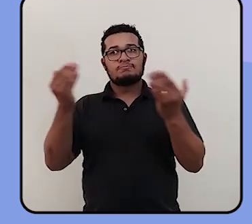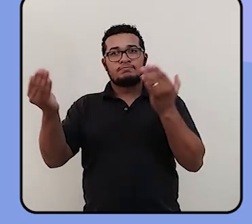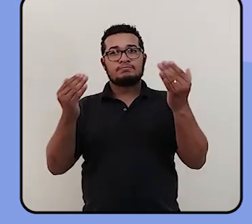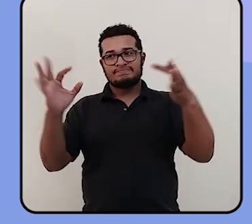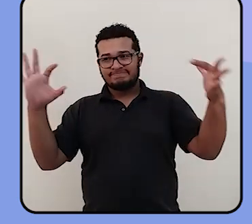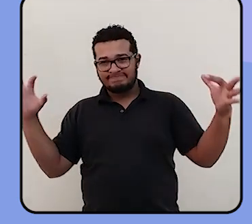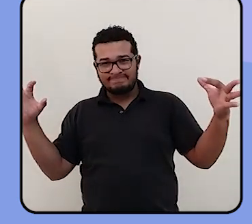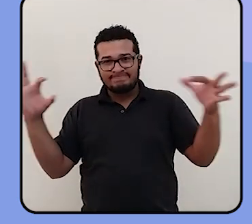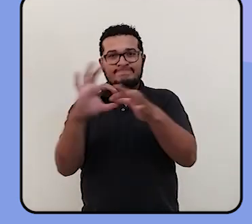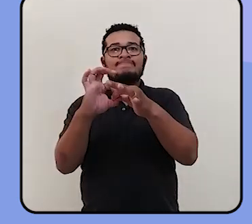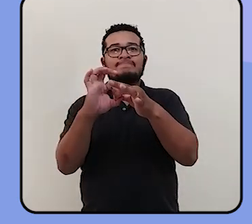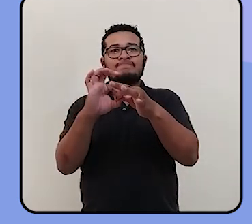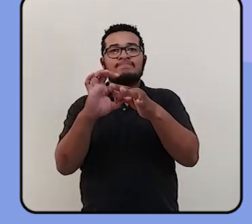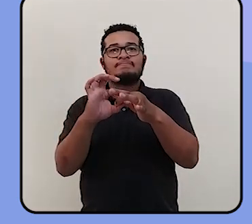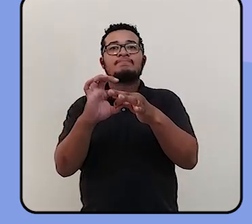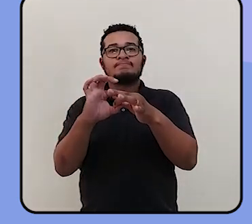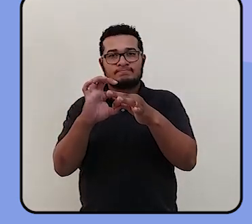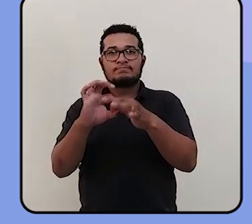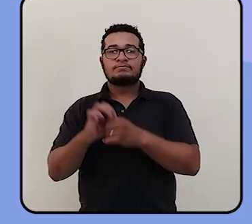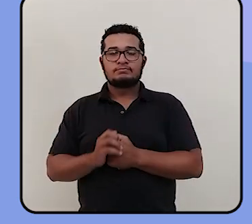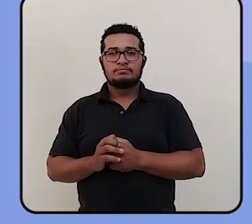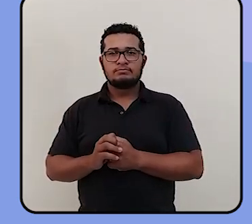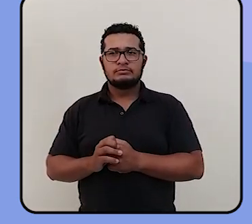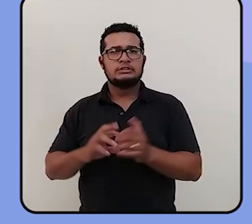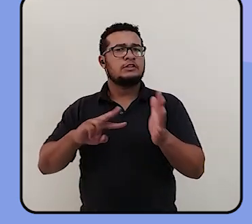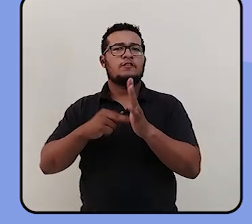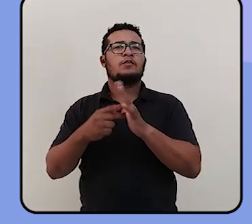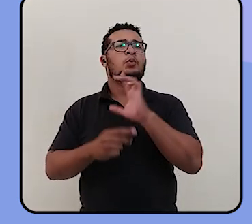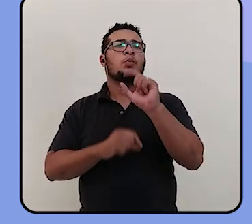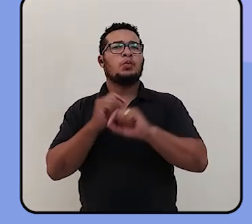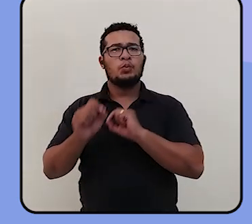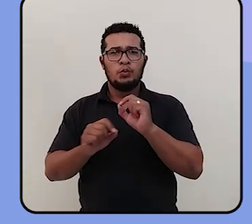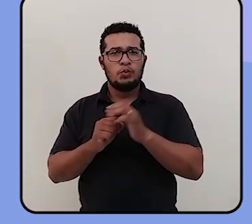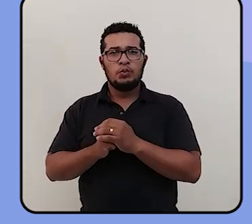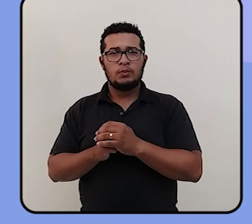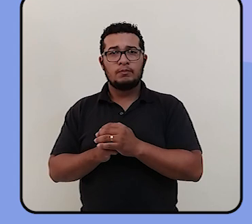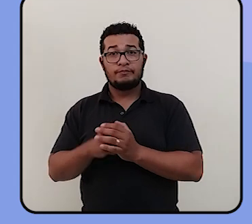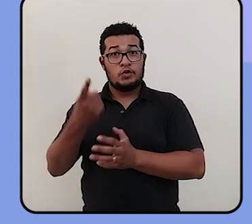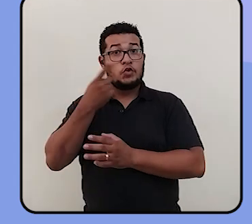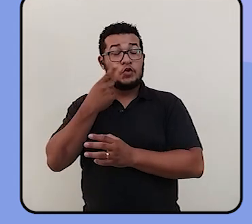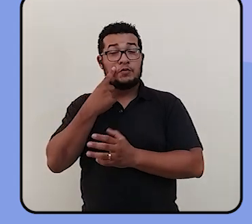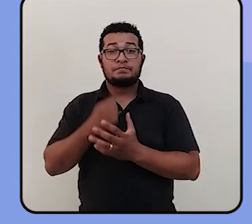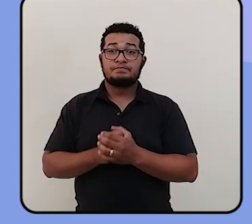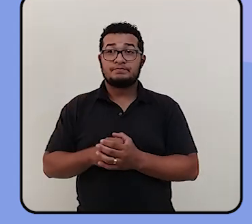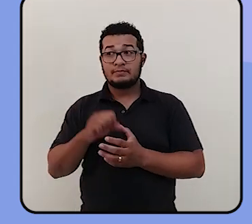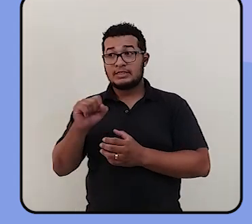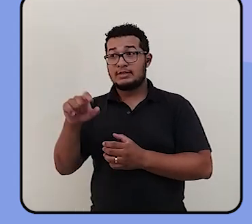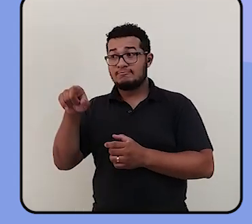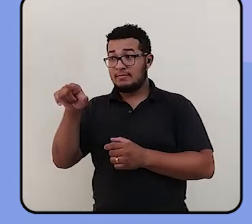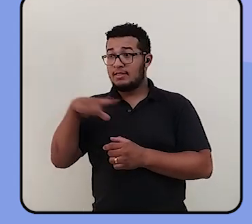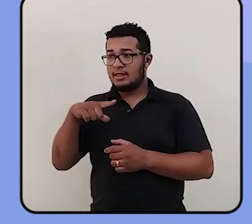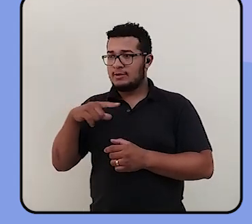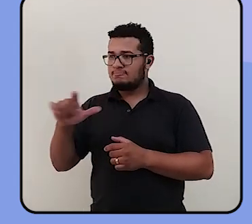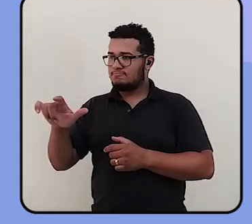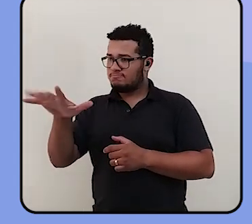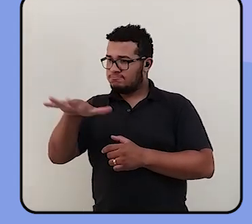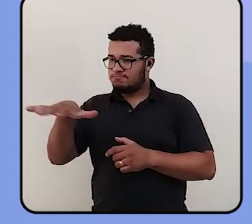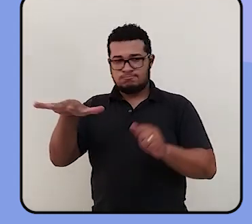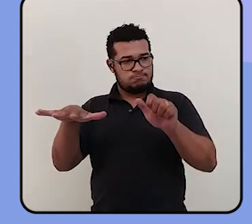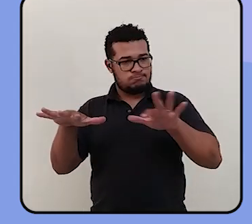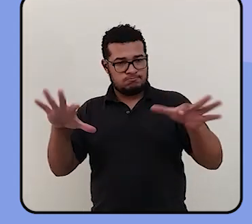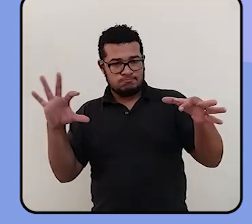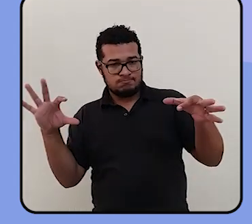grandezas diretamente proporcionais. Traduz isso daí. Se liga, grandeza